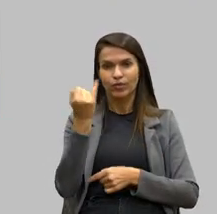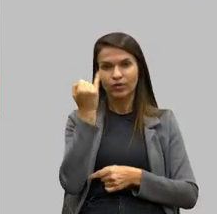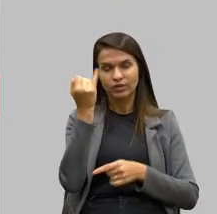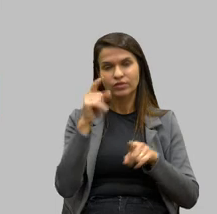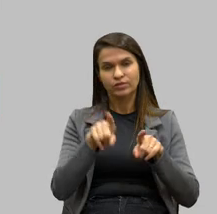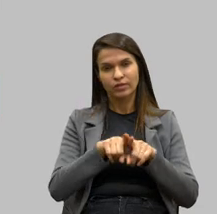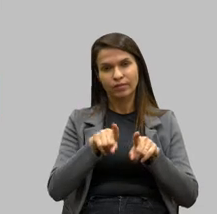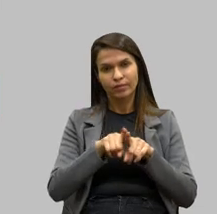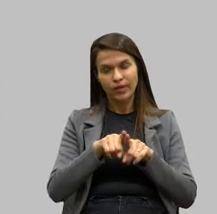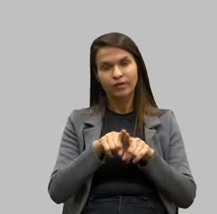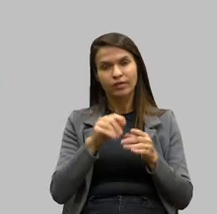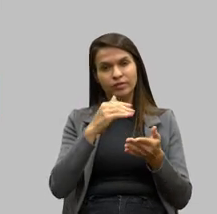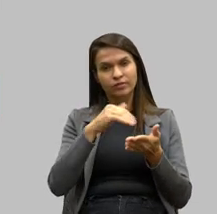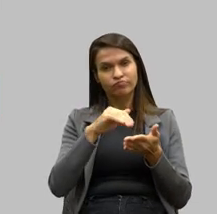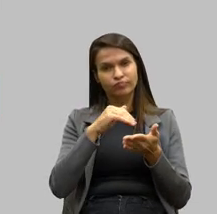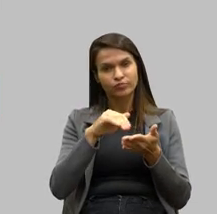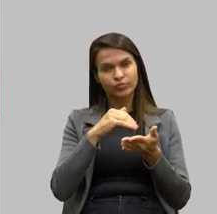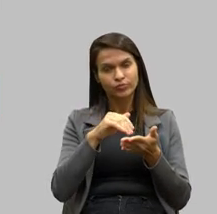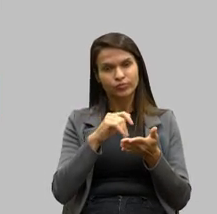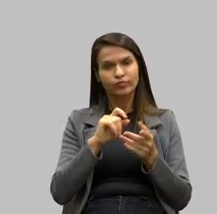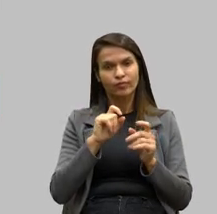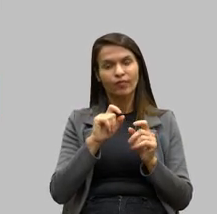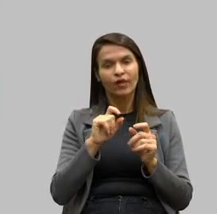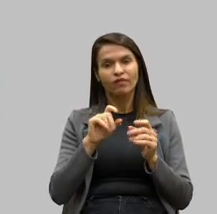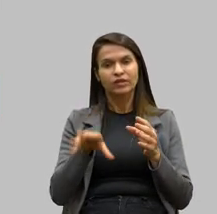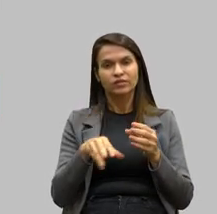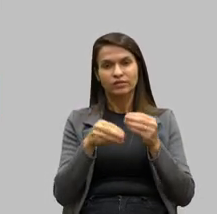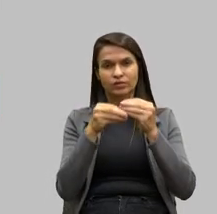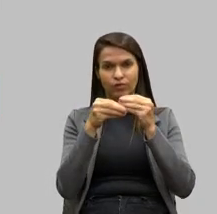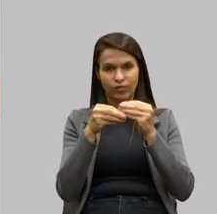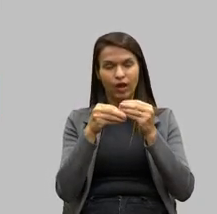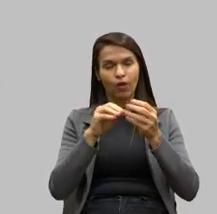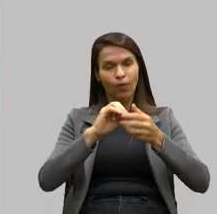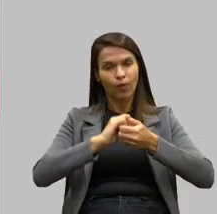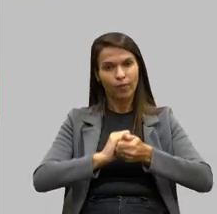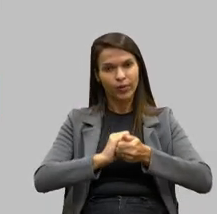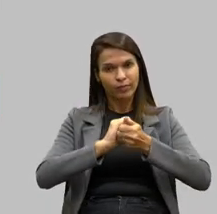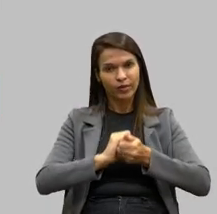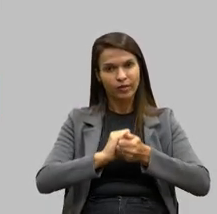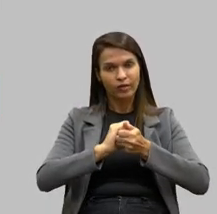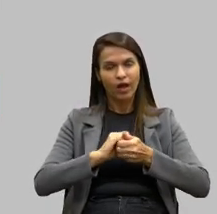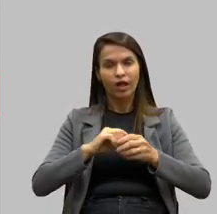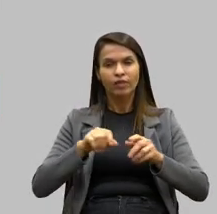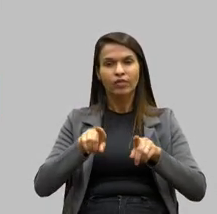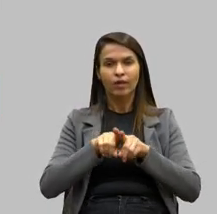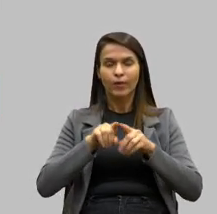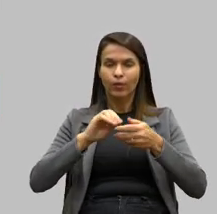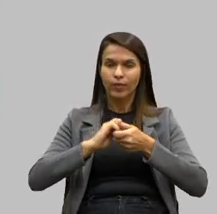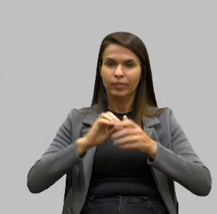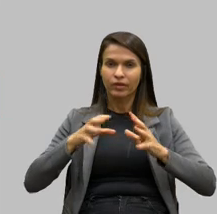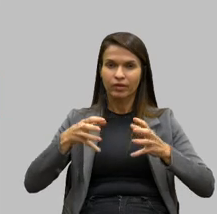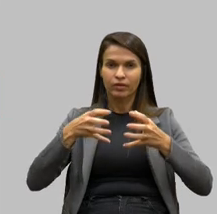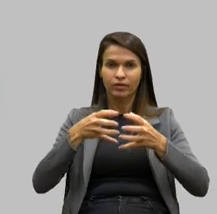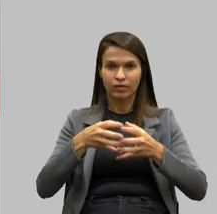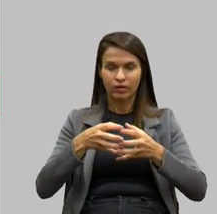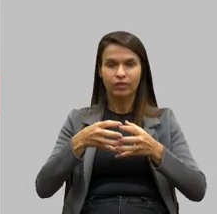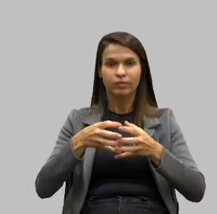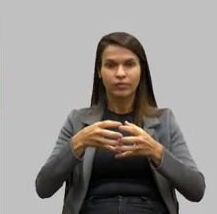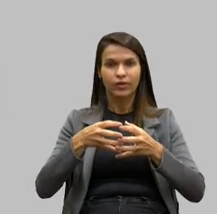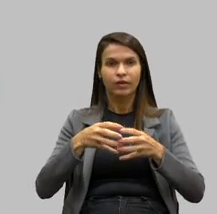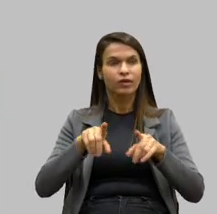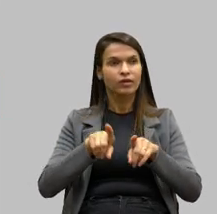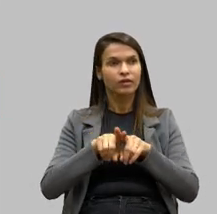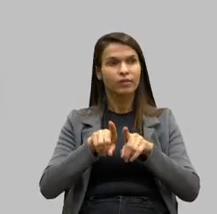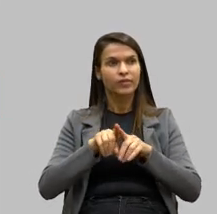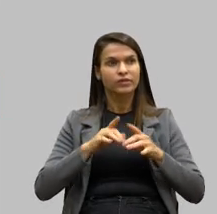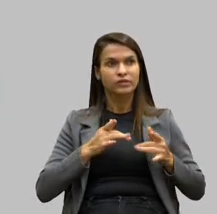Então, secretário, eu gostaria, de minha parte, de fazer essa colocação, cumprimentá-lo, cumprimentar a sua equipe e nos colocar sempre